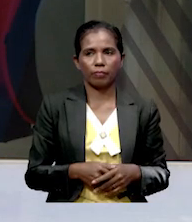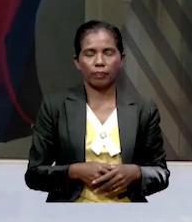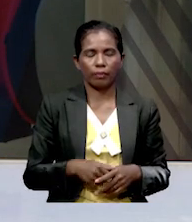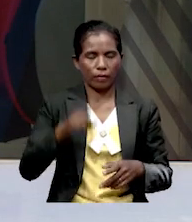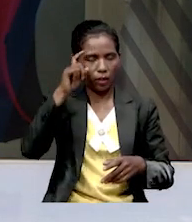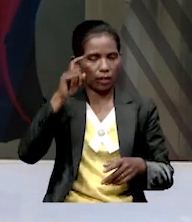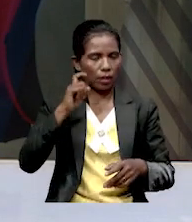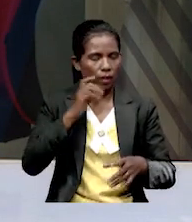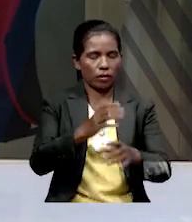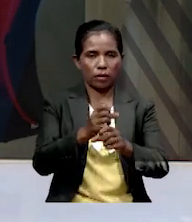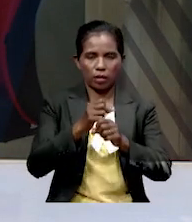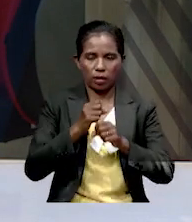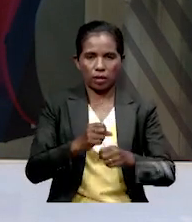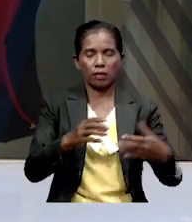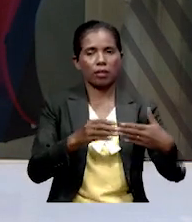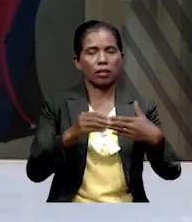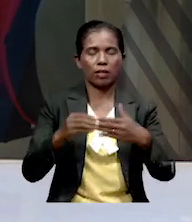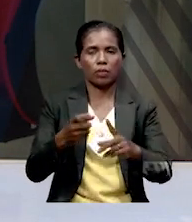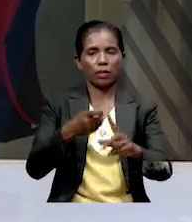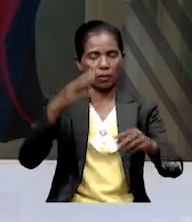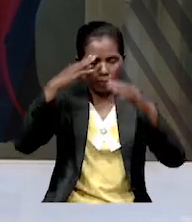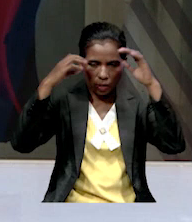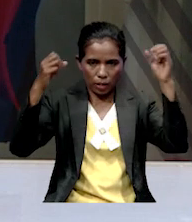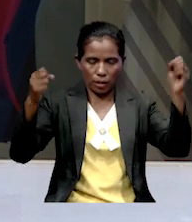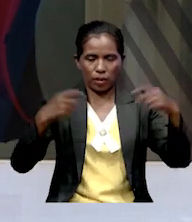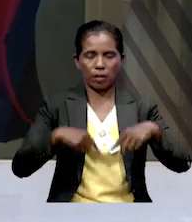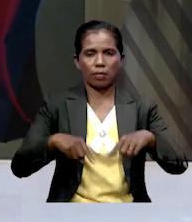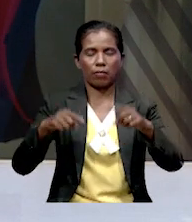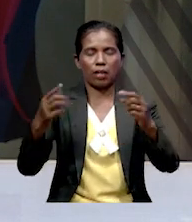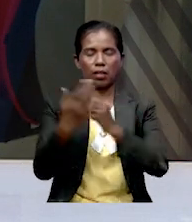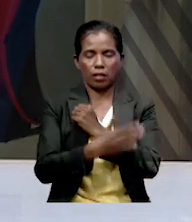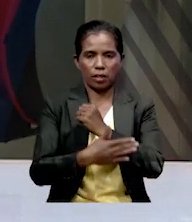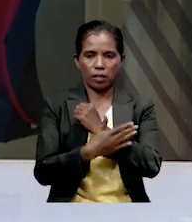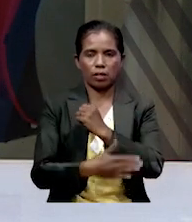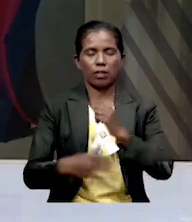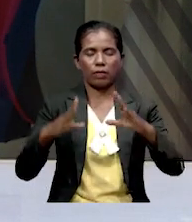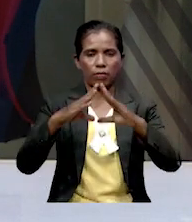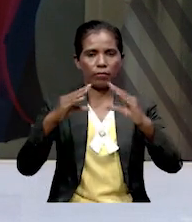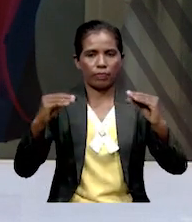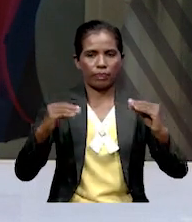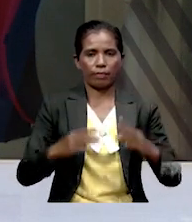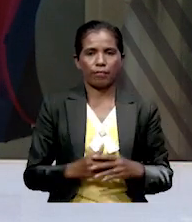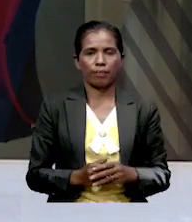Sanana Gusmão simo orientação husi Presidente da República molok disloka ba Roma.